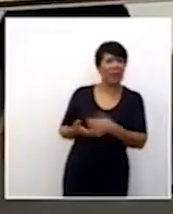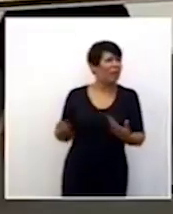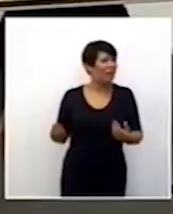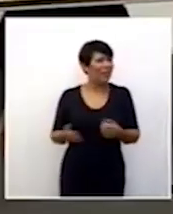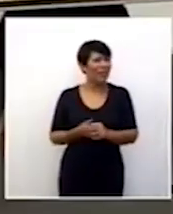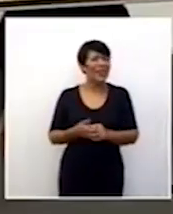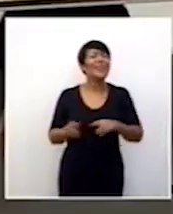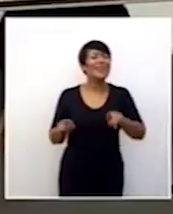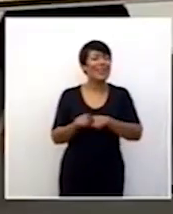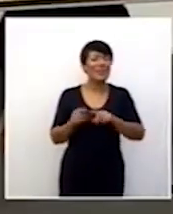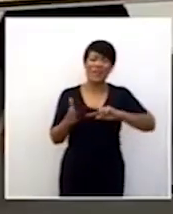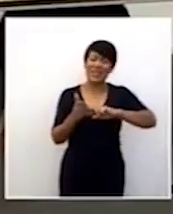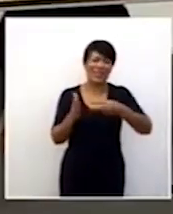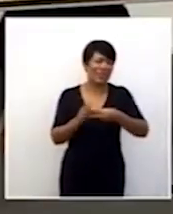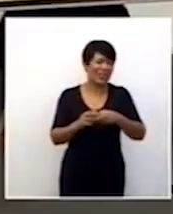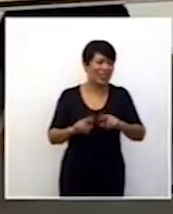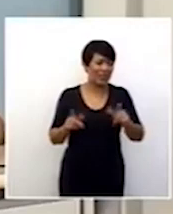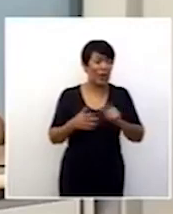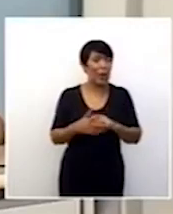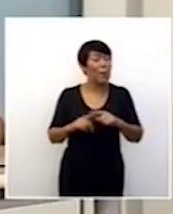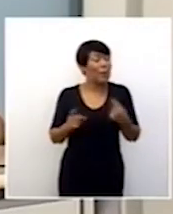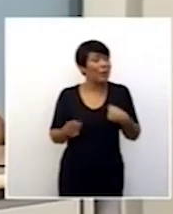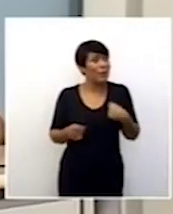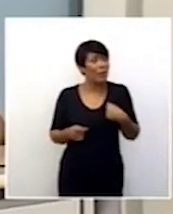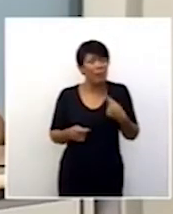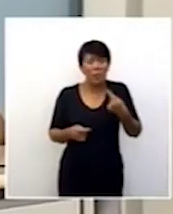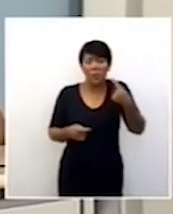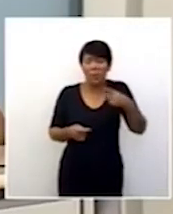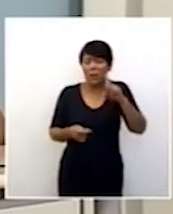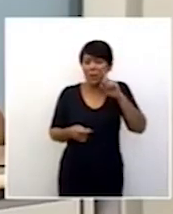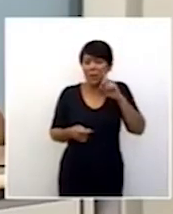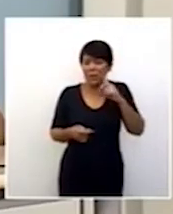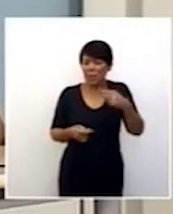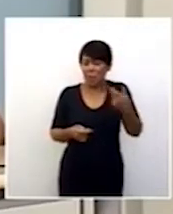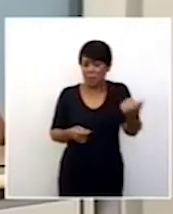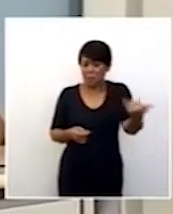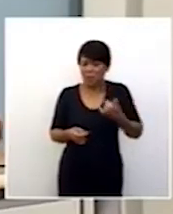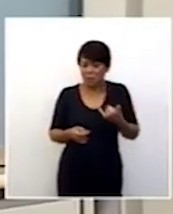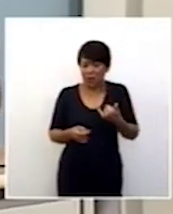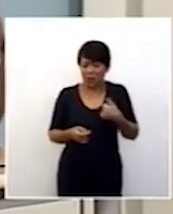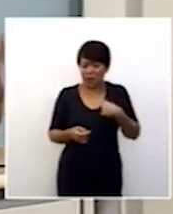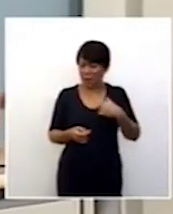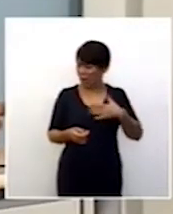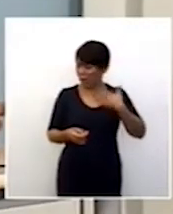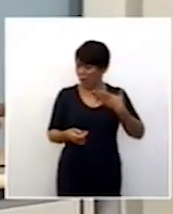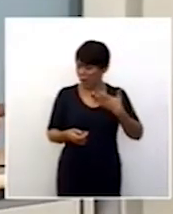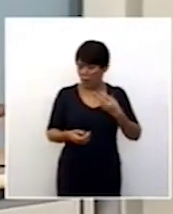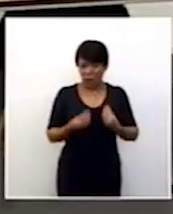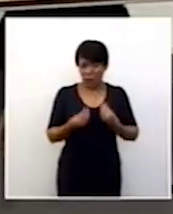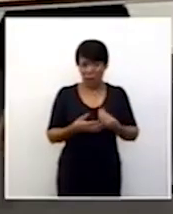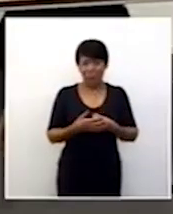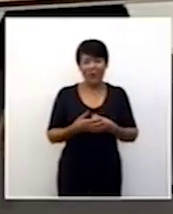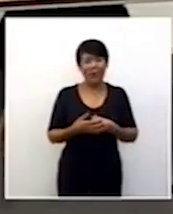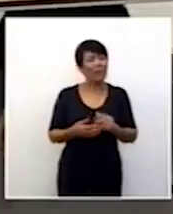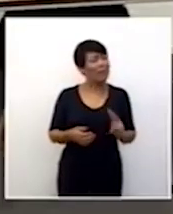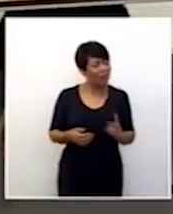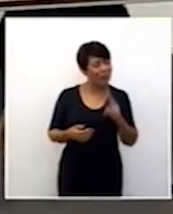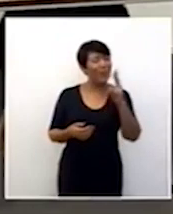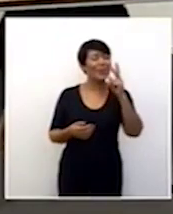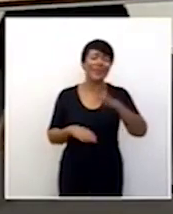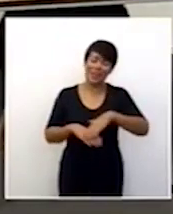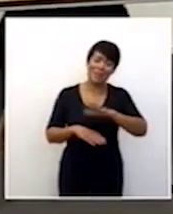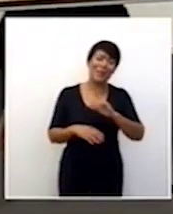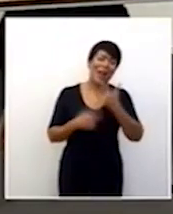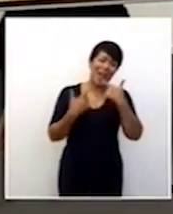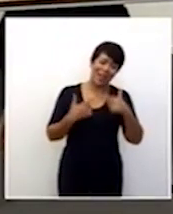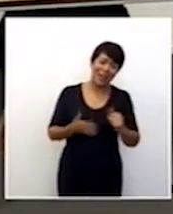tão impressionante quando eu vi pela primeira vez, que eu falei... Assustou. Gente, eu valorizei demais a língua. Eu amo a nossa língua por causa